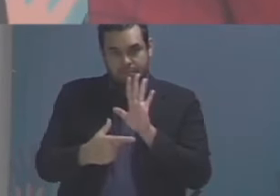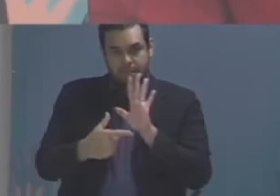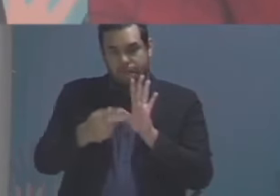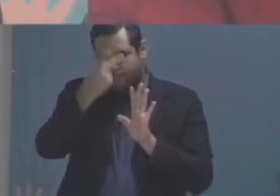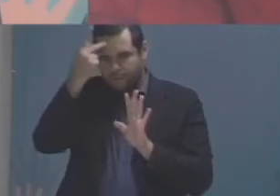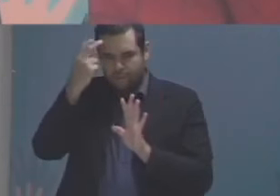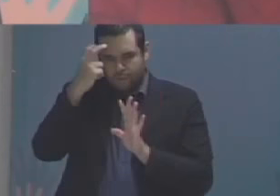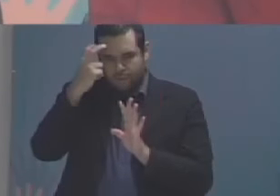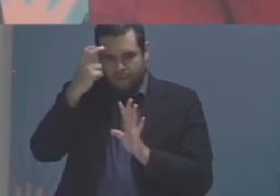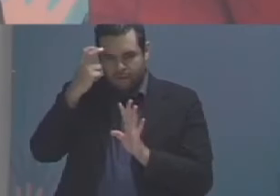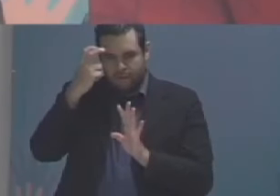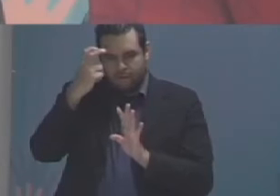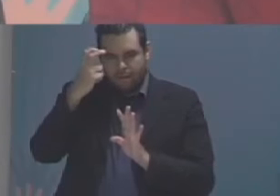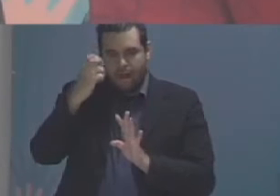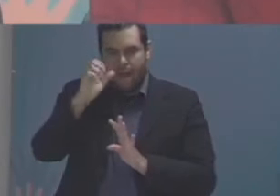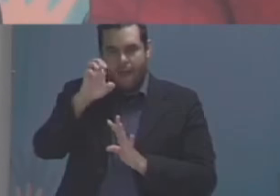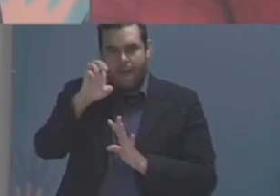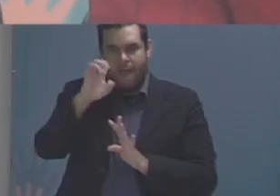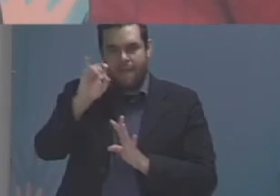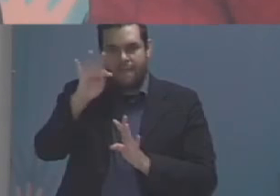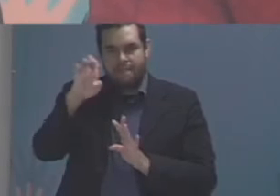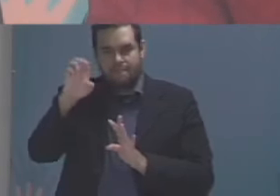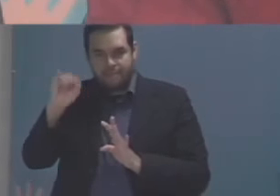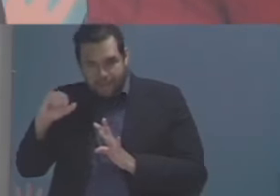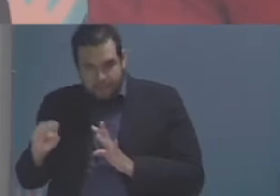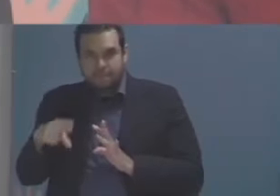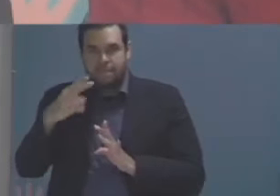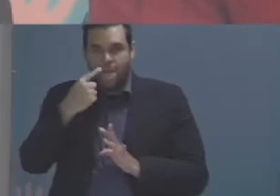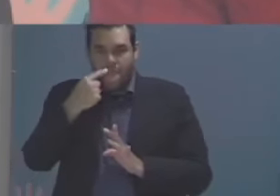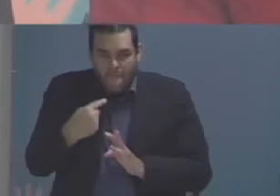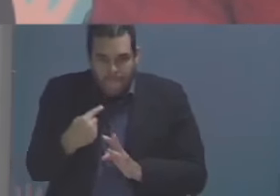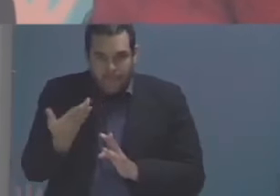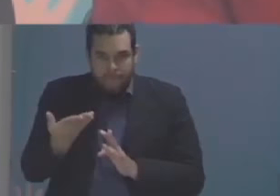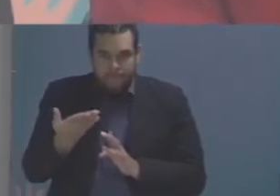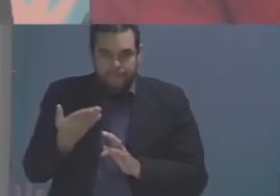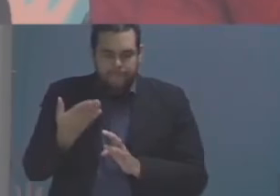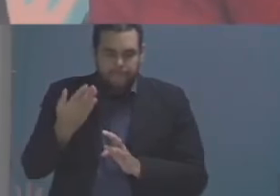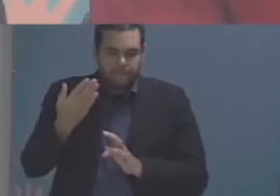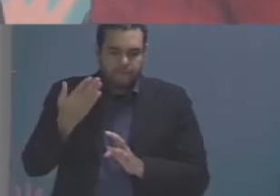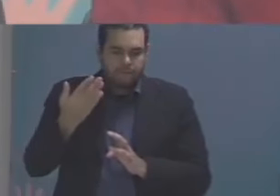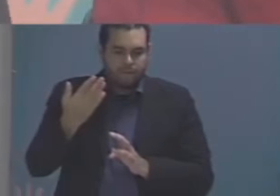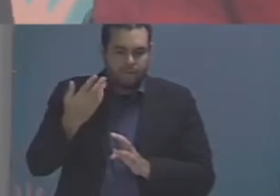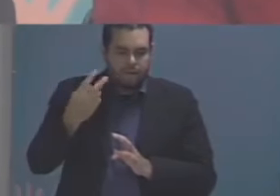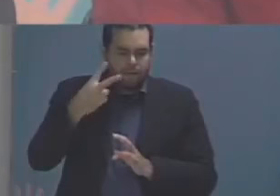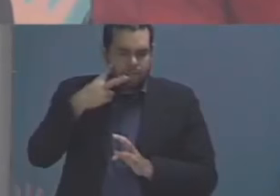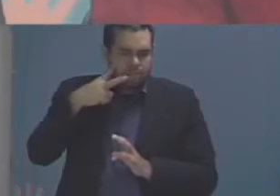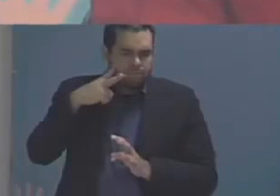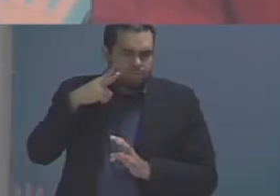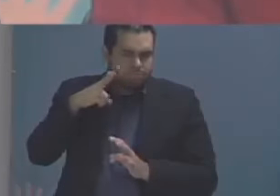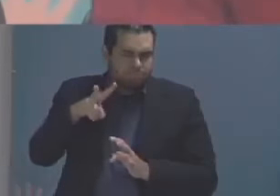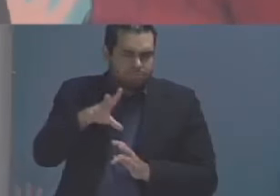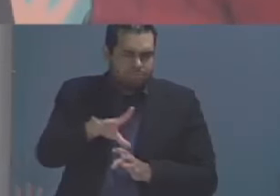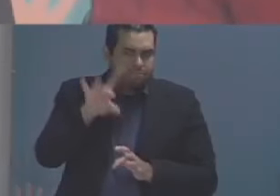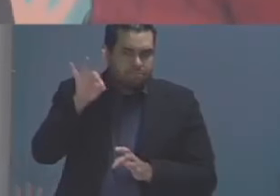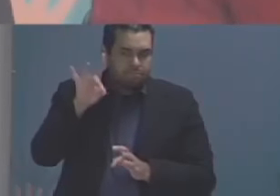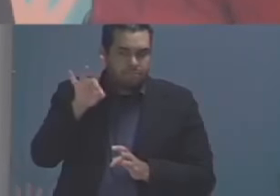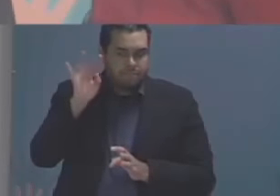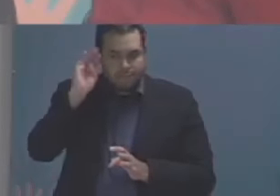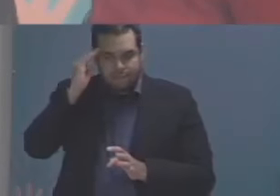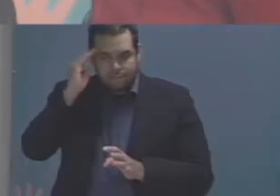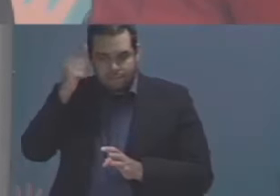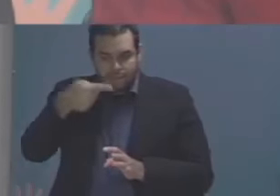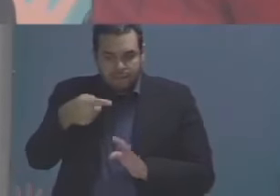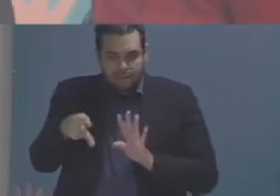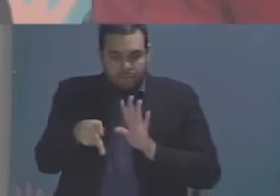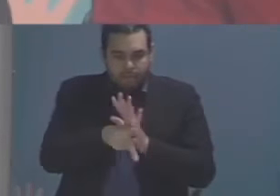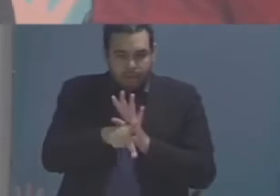né? Isso se apresenta como uma escolha de uma nos parece, né, uma determinada compreensão do